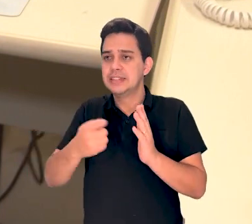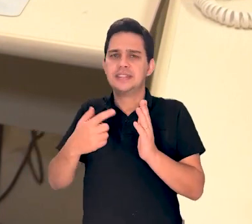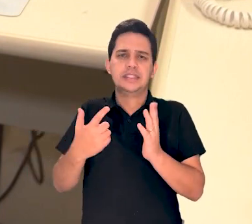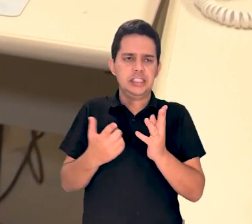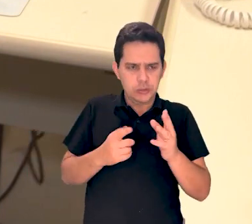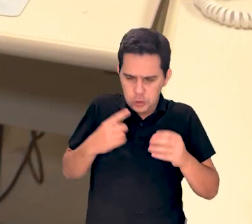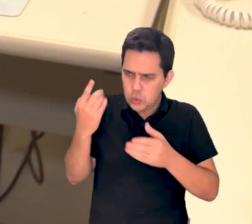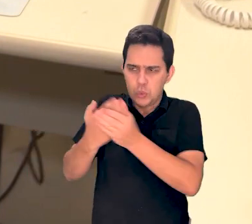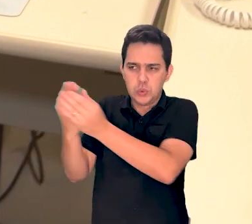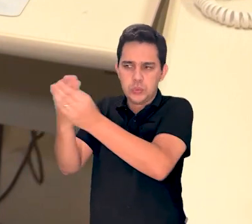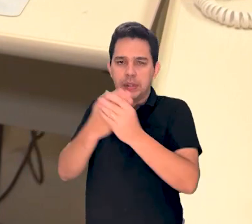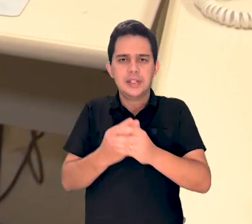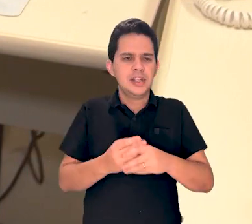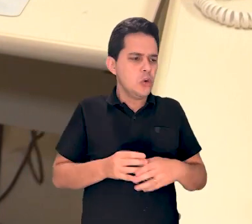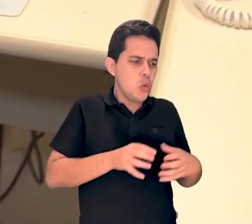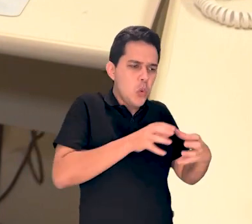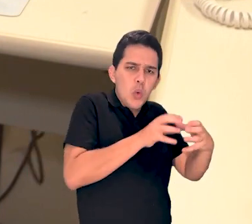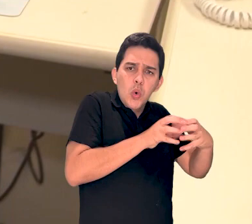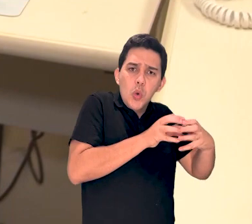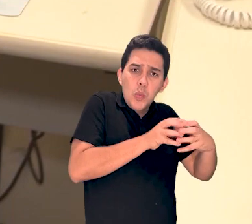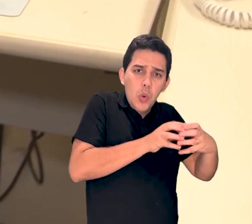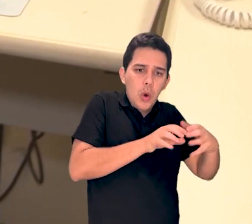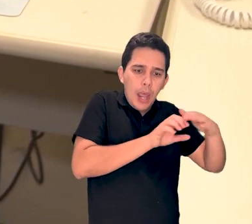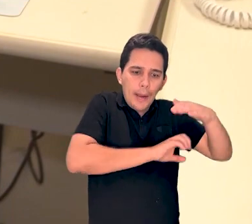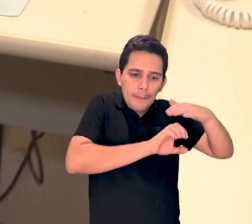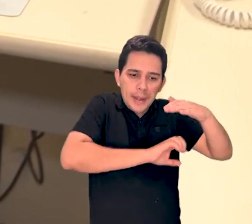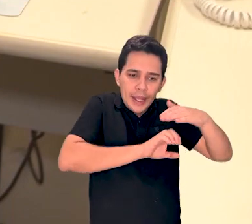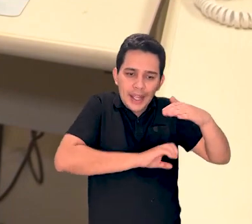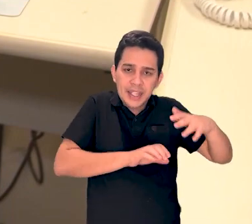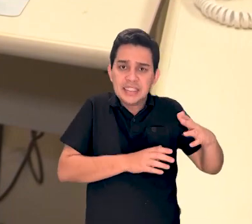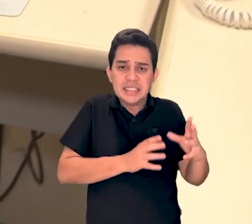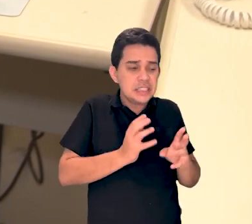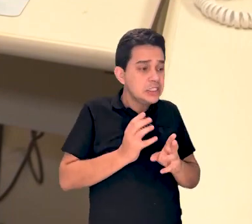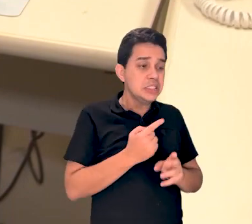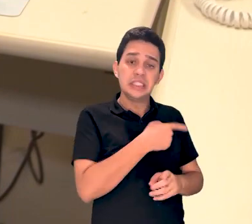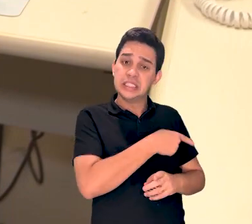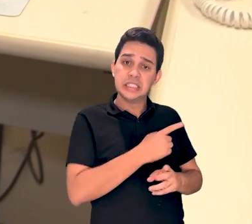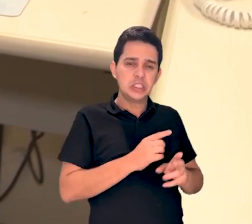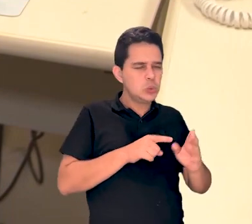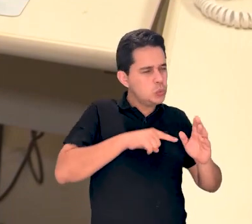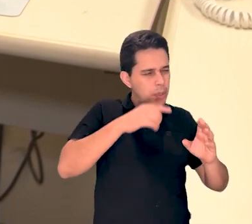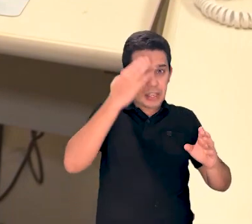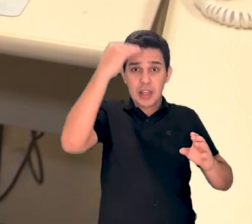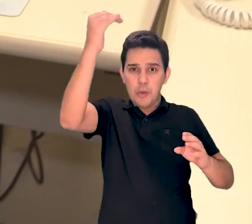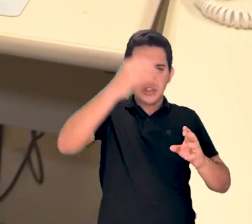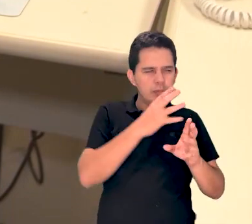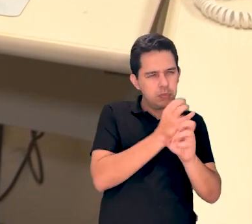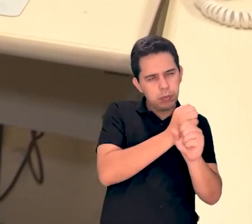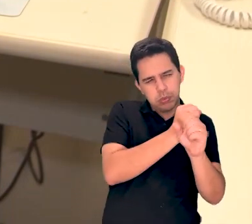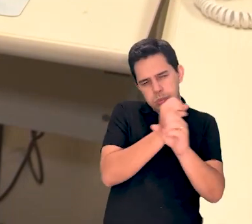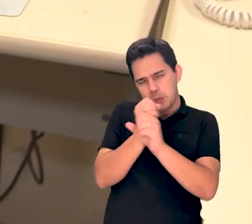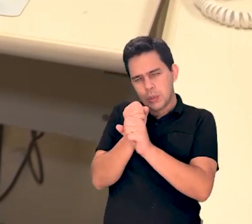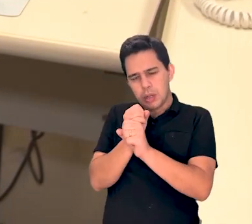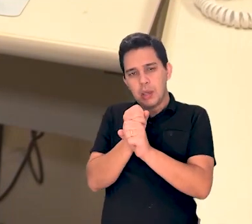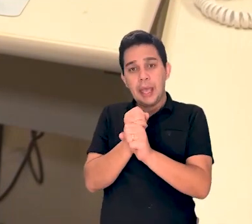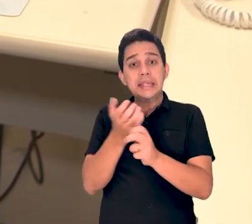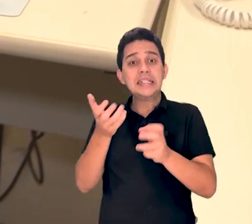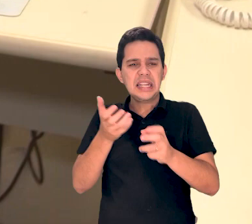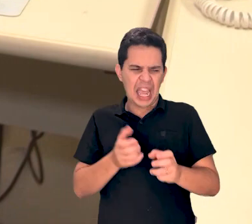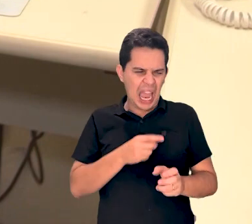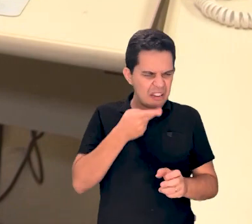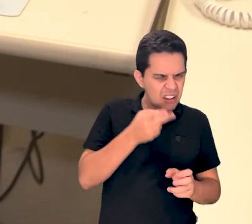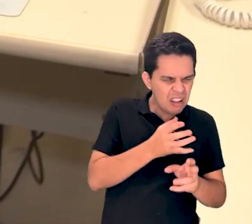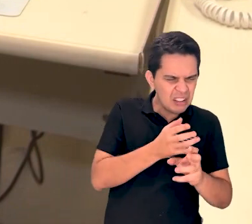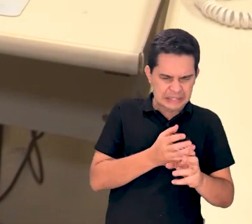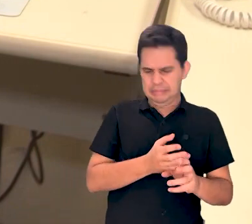as maiores auditores do planeta se recusaram a se debruçar sobre os números que eles apresentam e de quem somos nós promotores de justiça que não